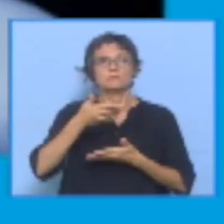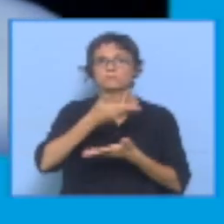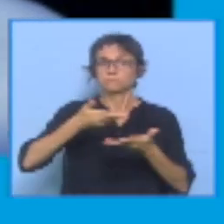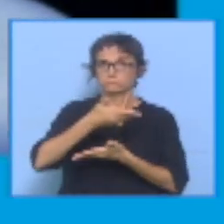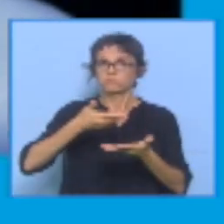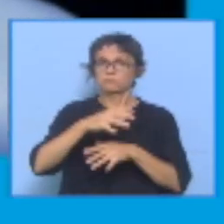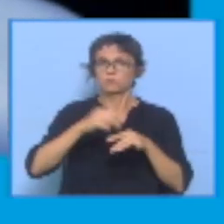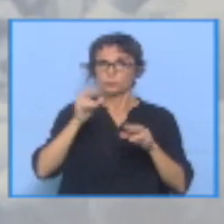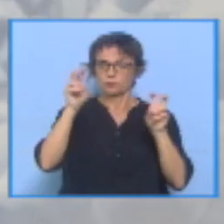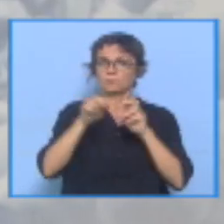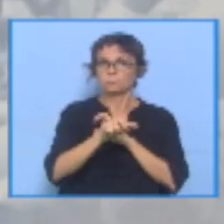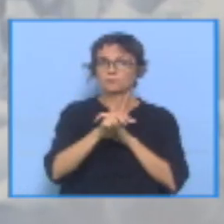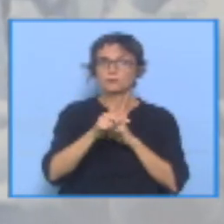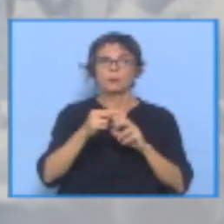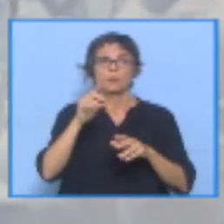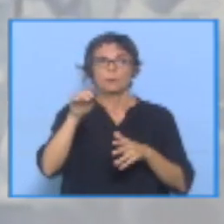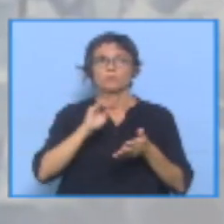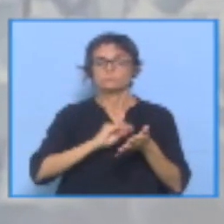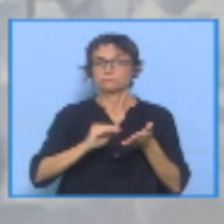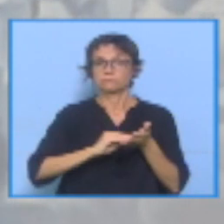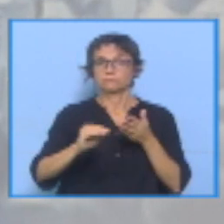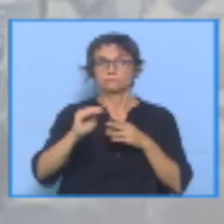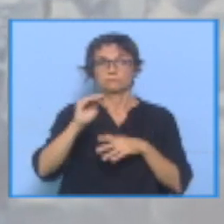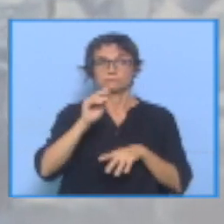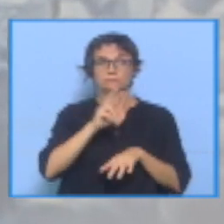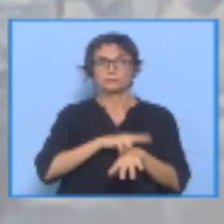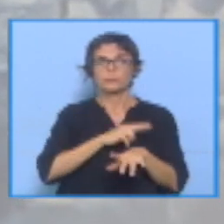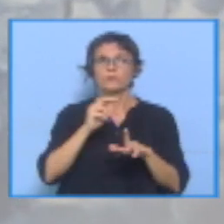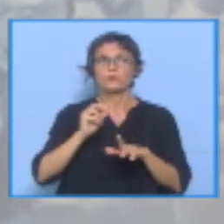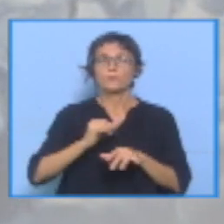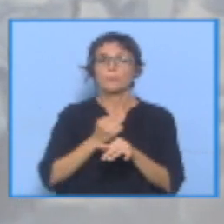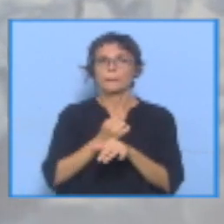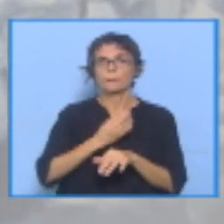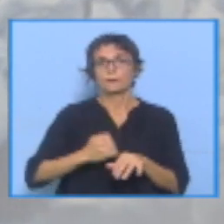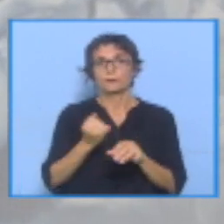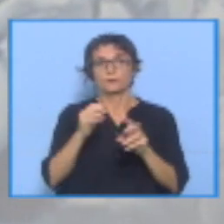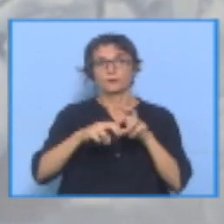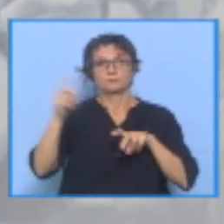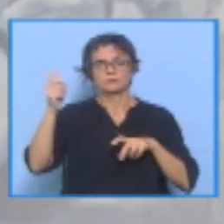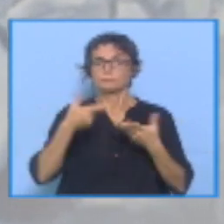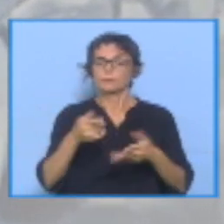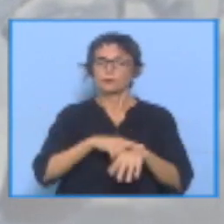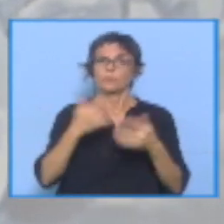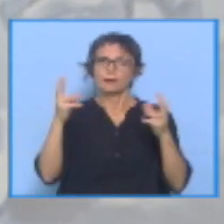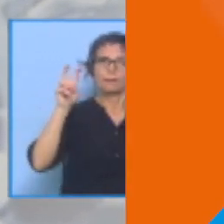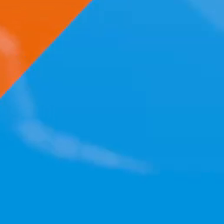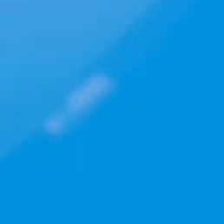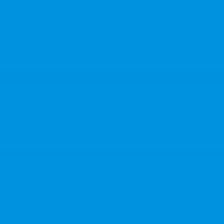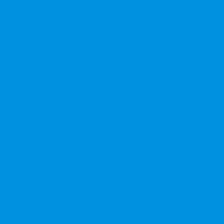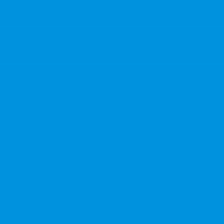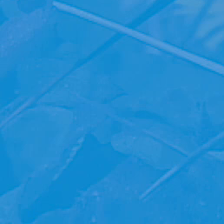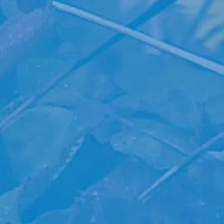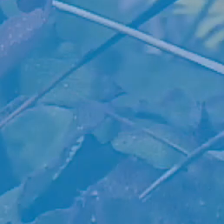Obra Católica Portuguesa de Migrações. Falaremos dentro de instantes. Para já ficam os temas da atualidade